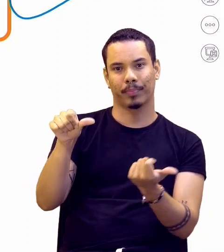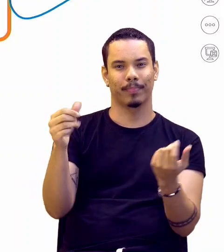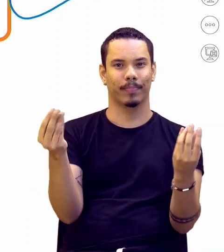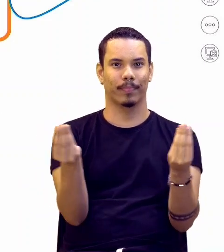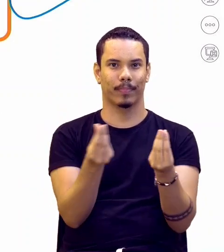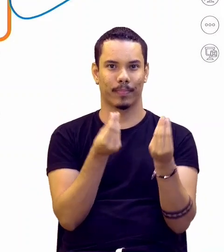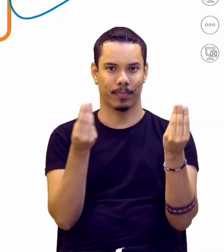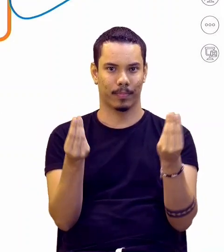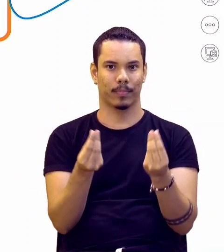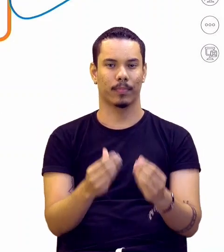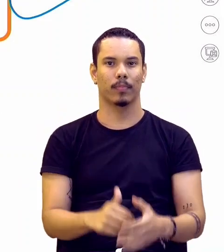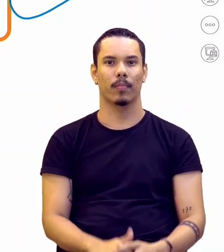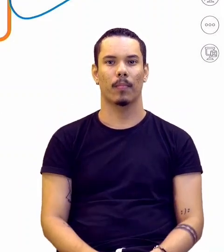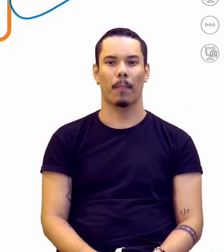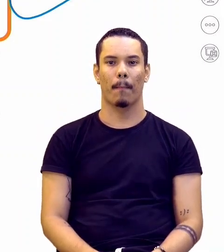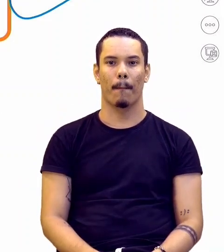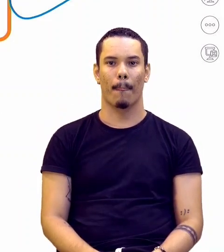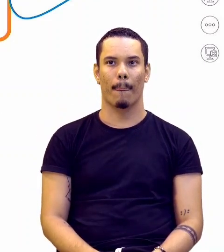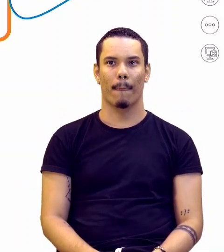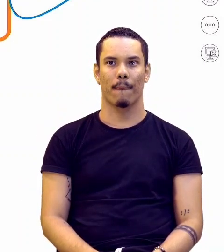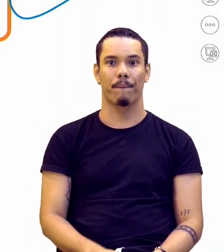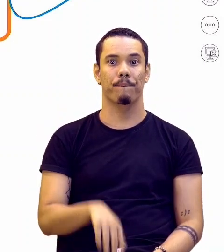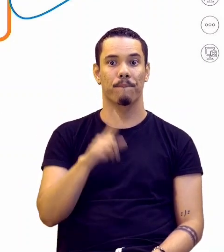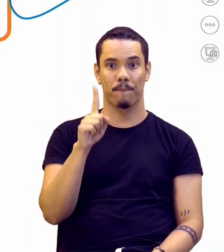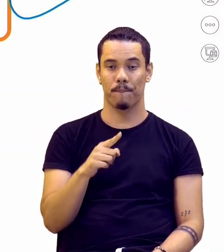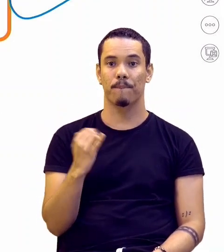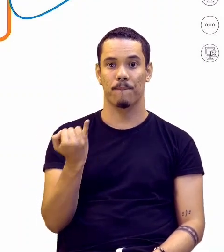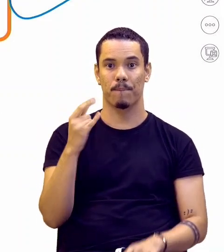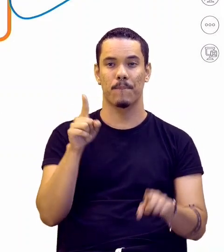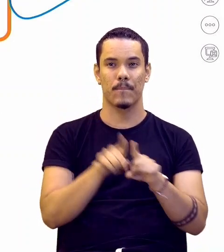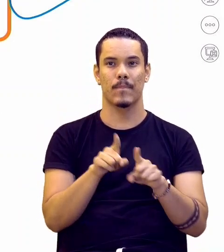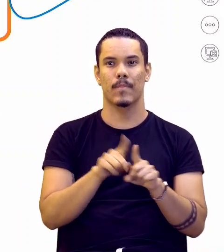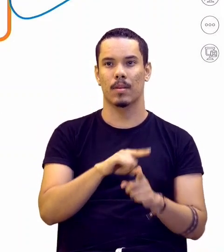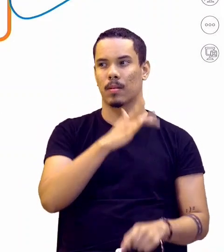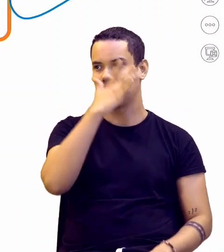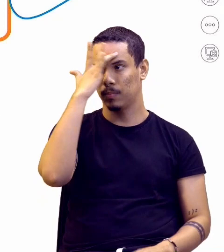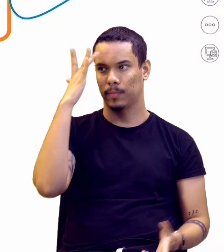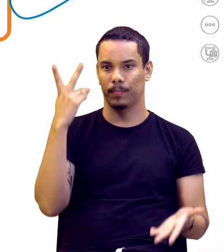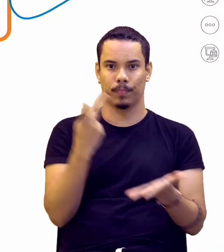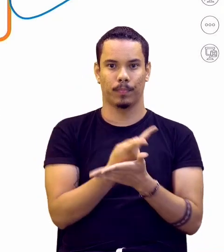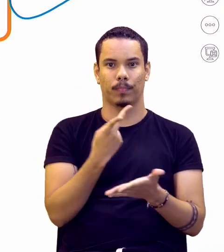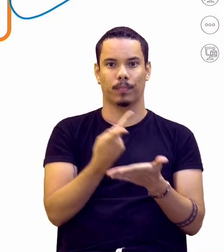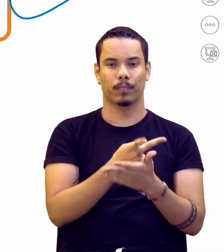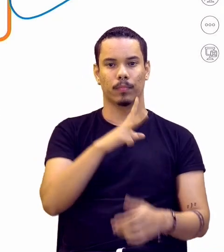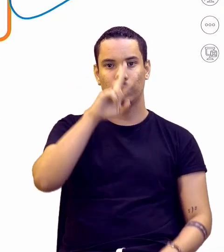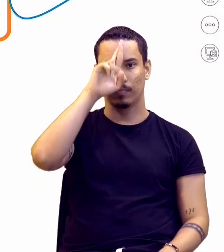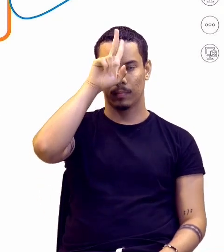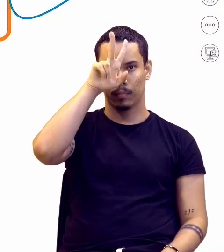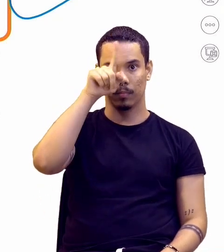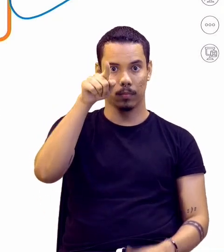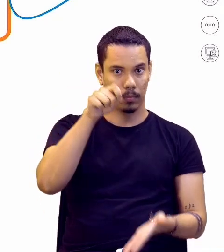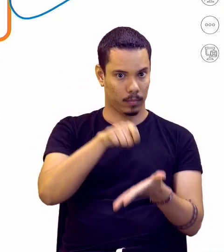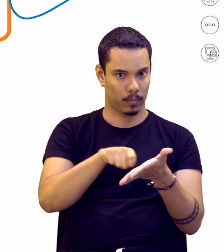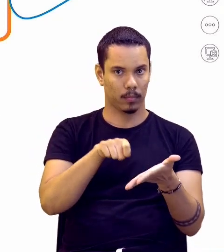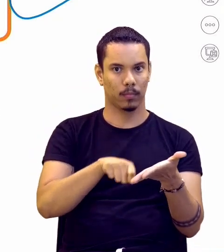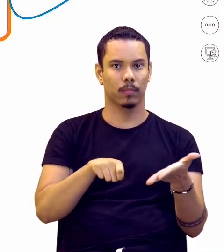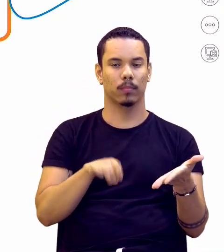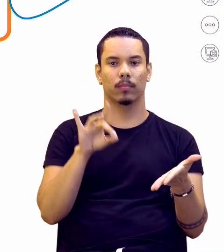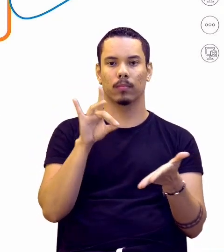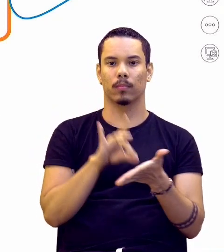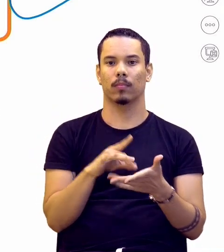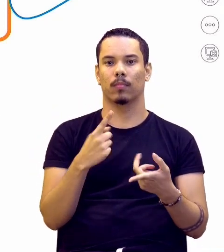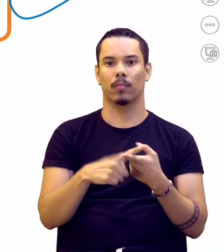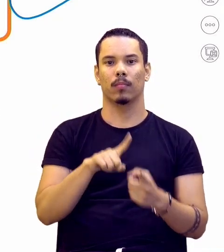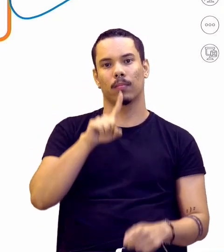minuciosa informação e que é muito importante e que faz pessoas errarem. Isso aqui, galera, anotem isso aí mesmo, a criação